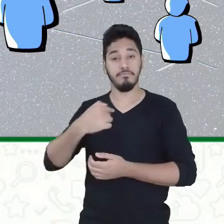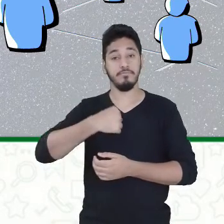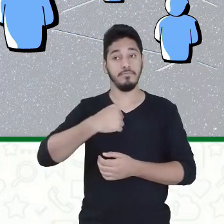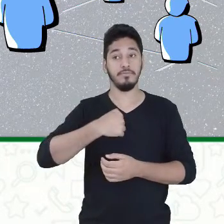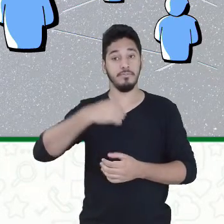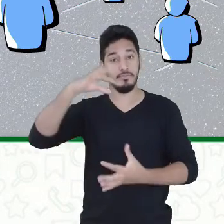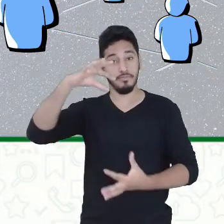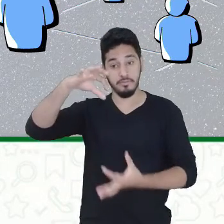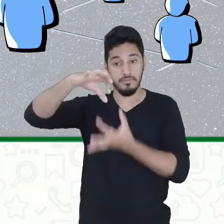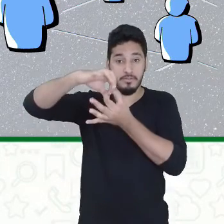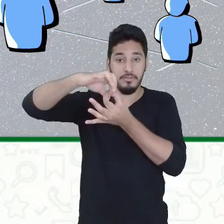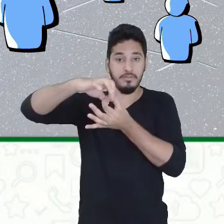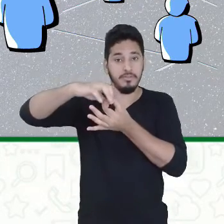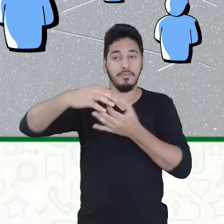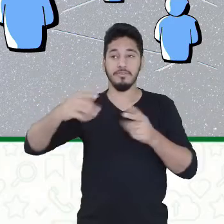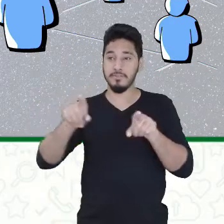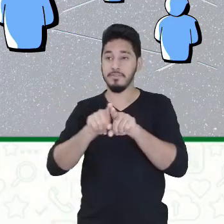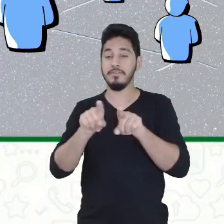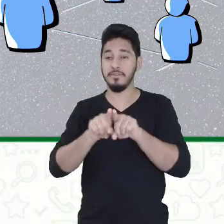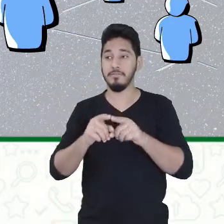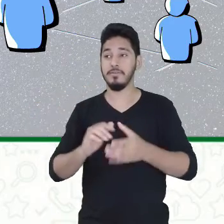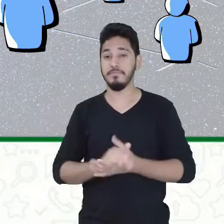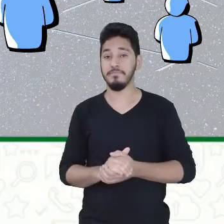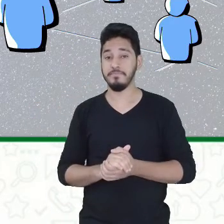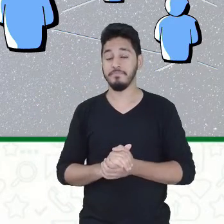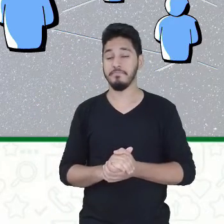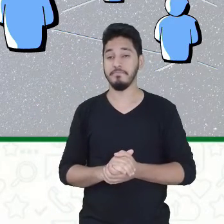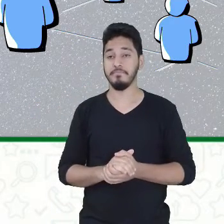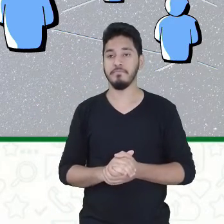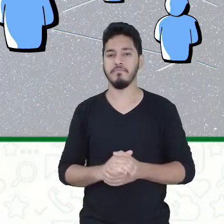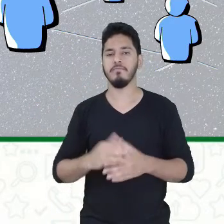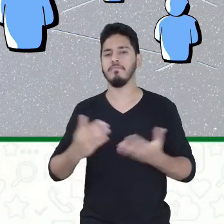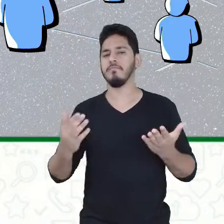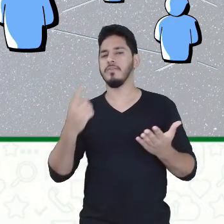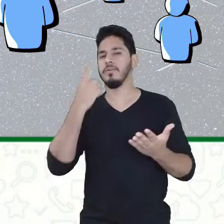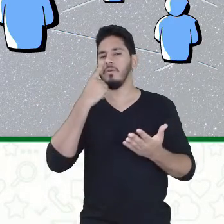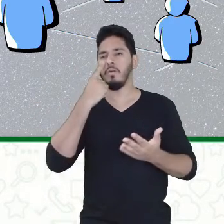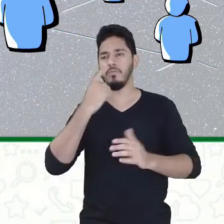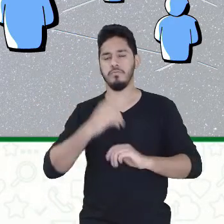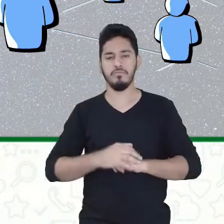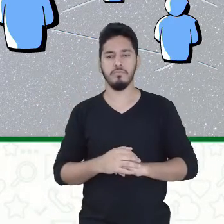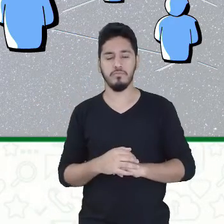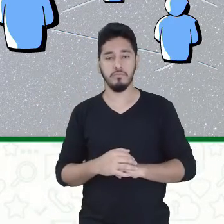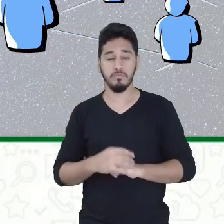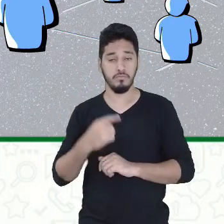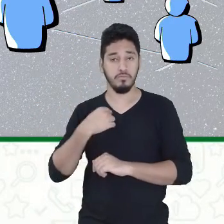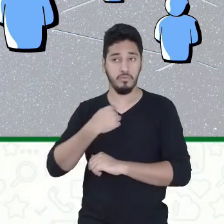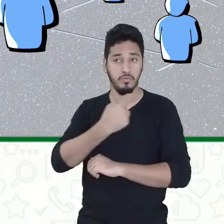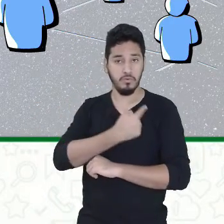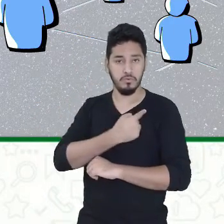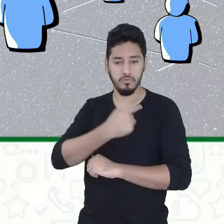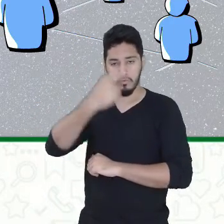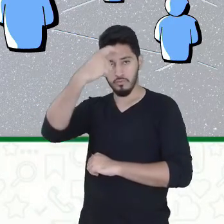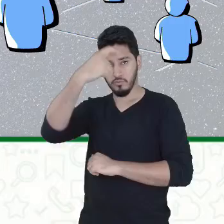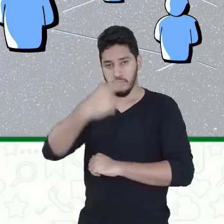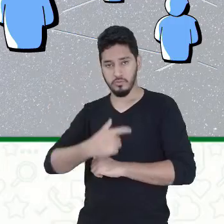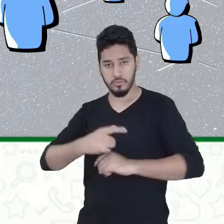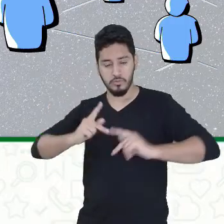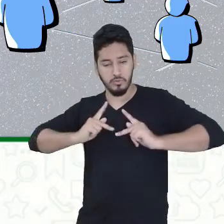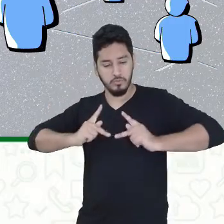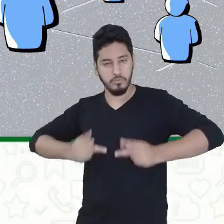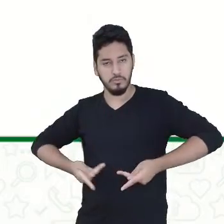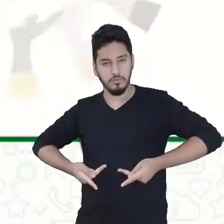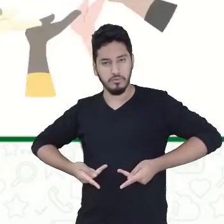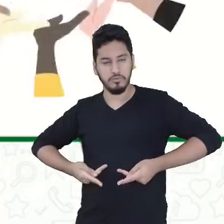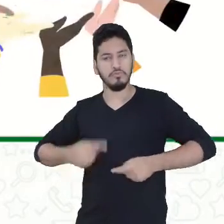Bem aqui aí no meio, tá? E aí as pessoas, enfim, gente, nós, enquanto seres humanos, nós